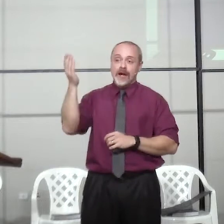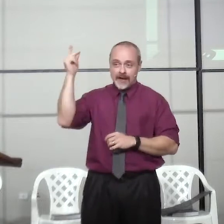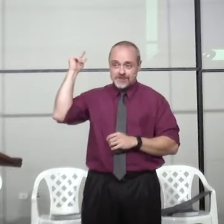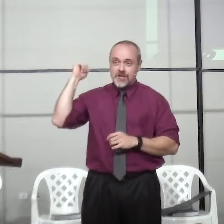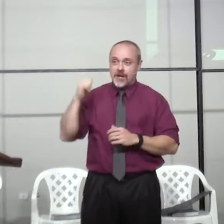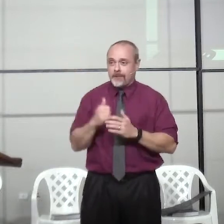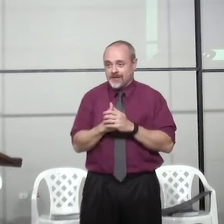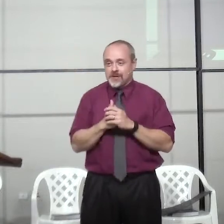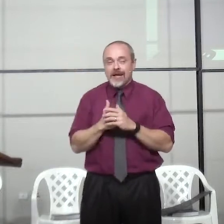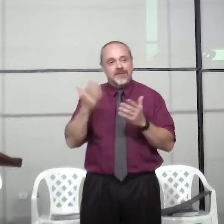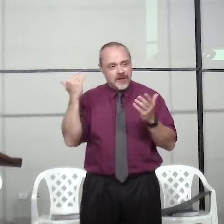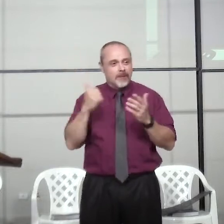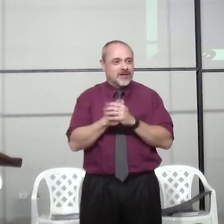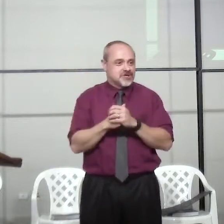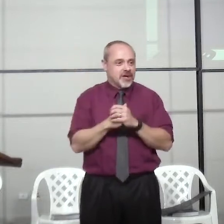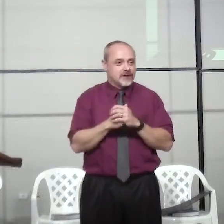viu